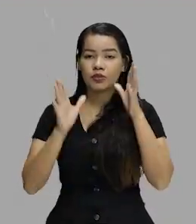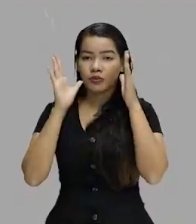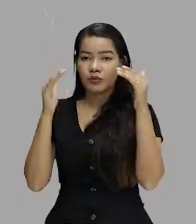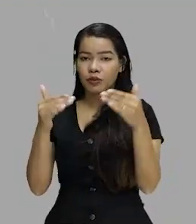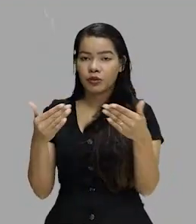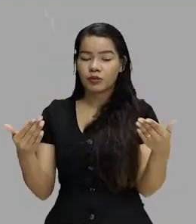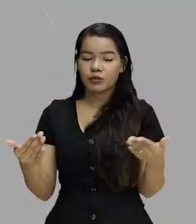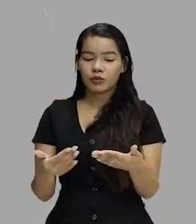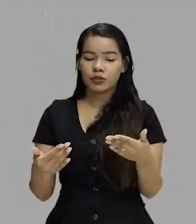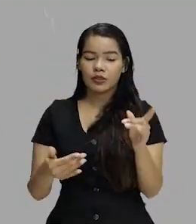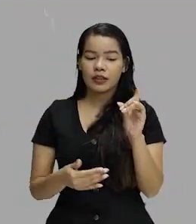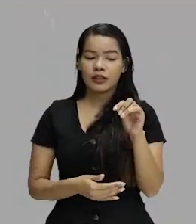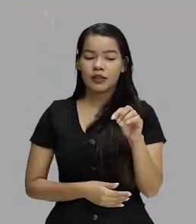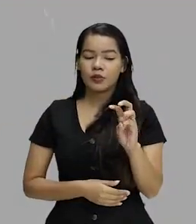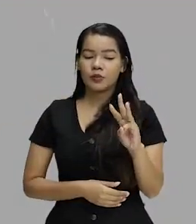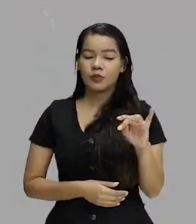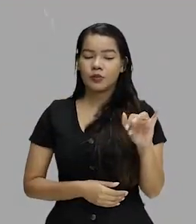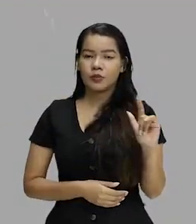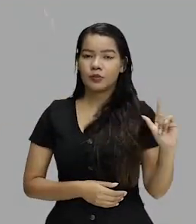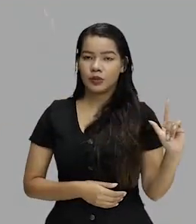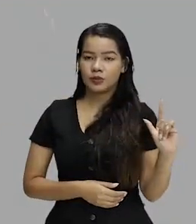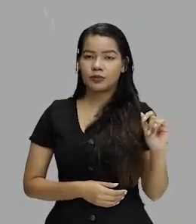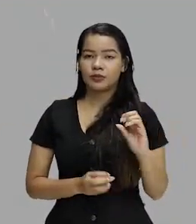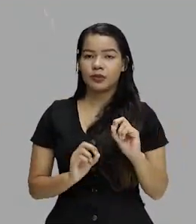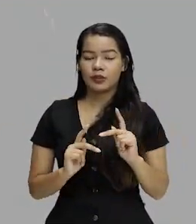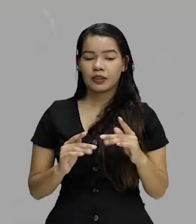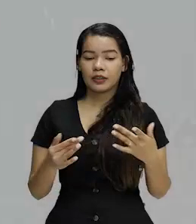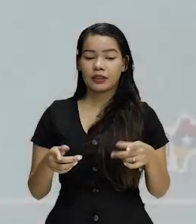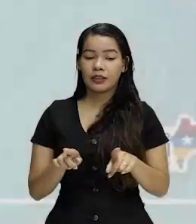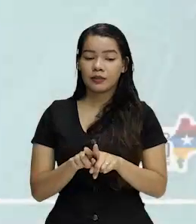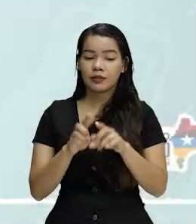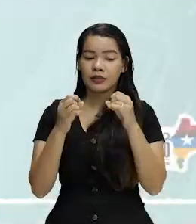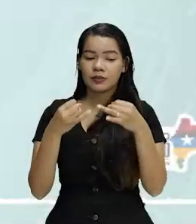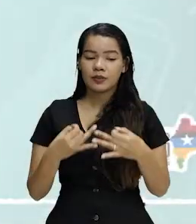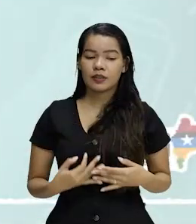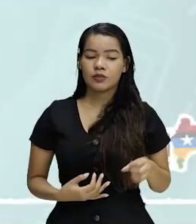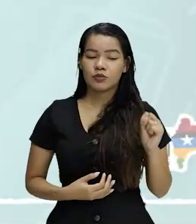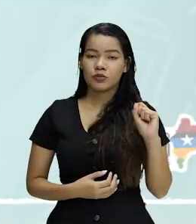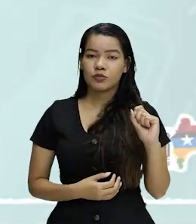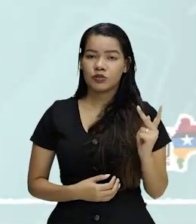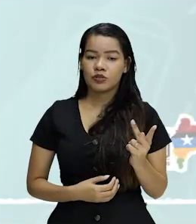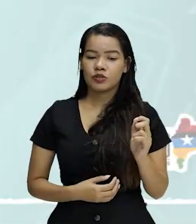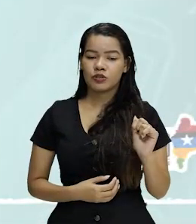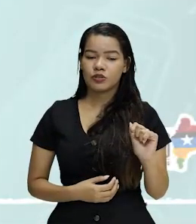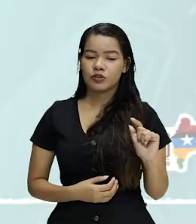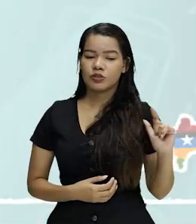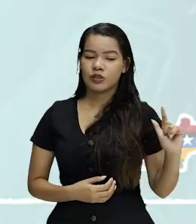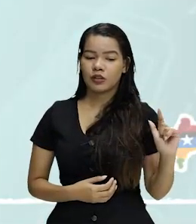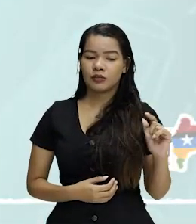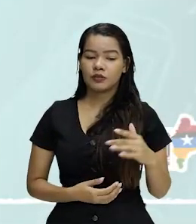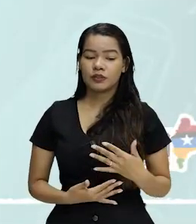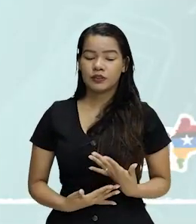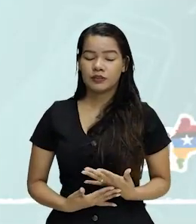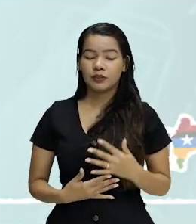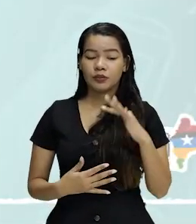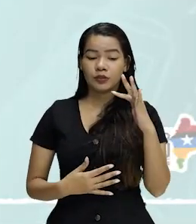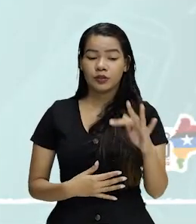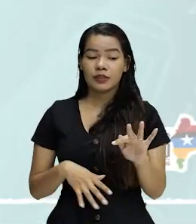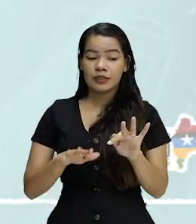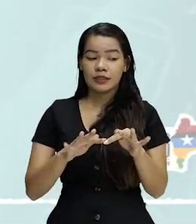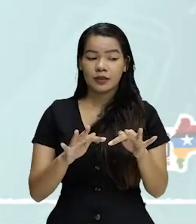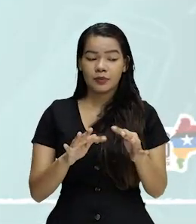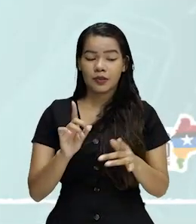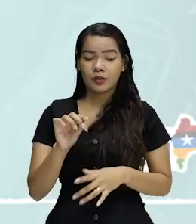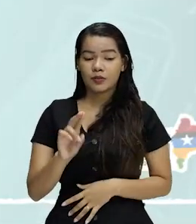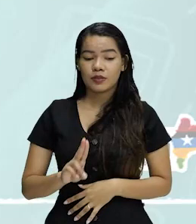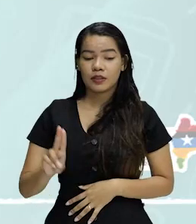de hoje, auxiliar o will. E aí eu vou falar também do shall. Então, o futuro simples, ele é usado para expressar